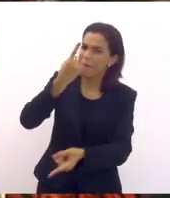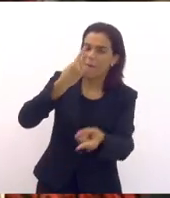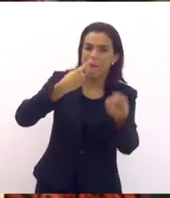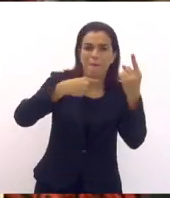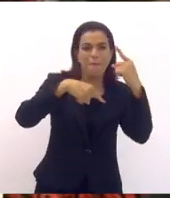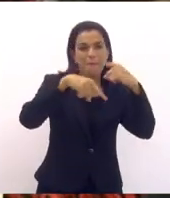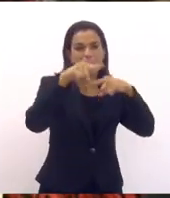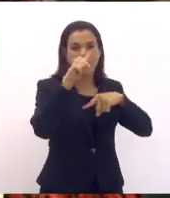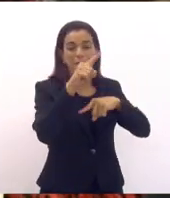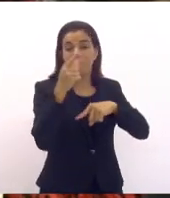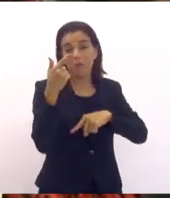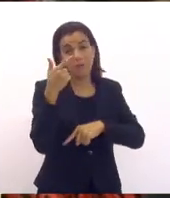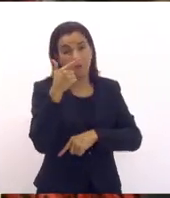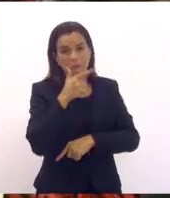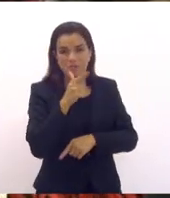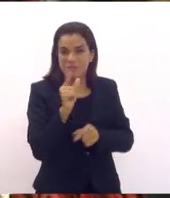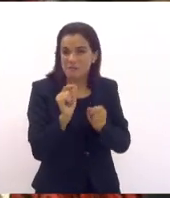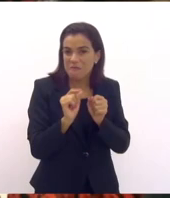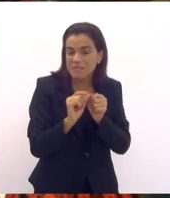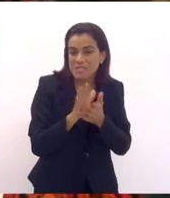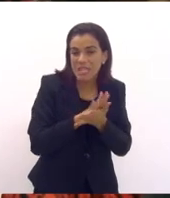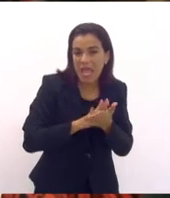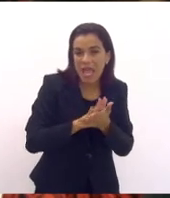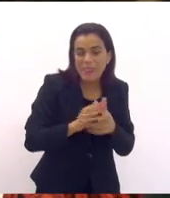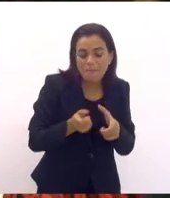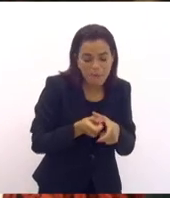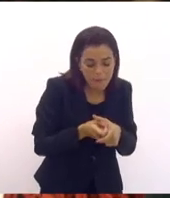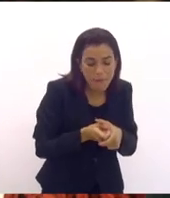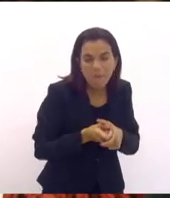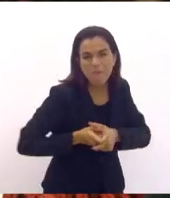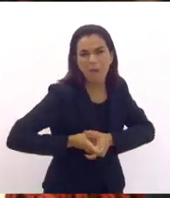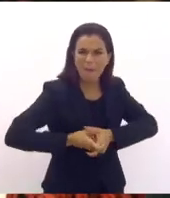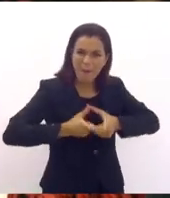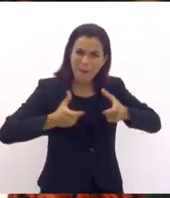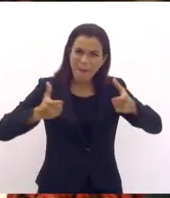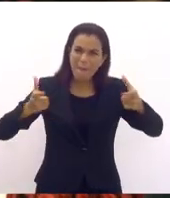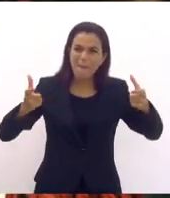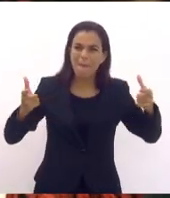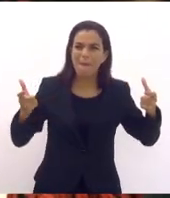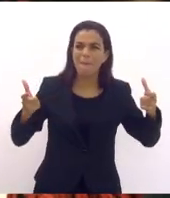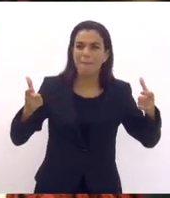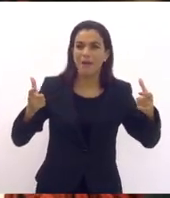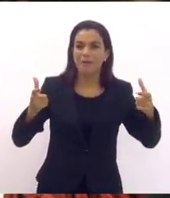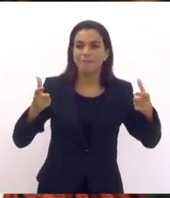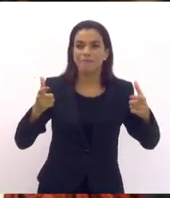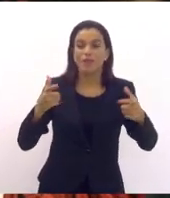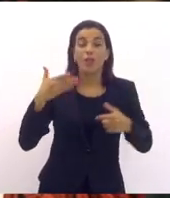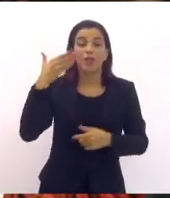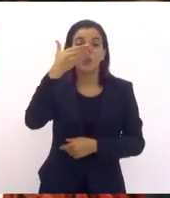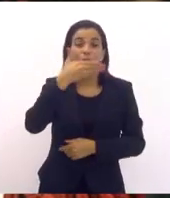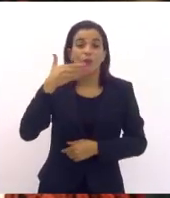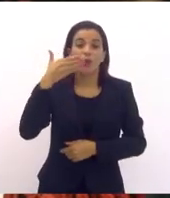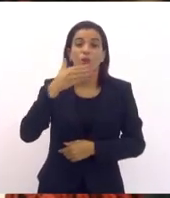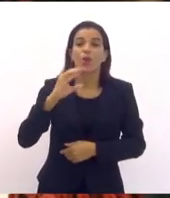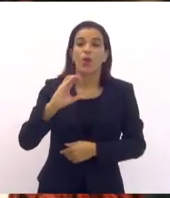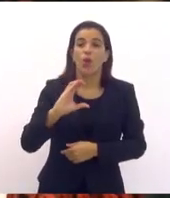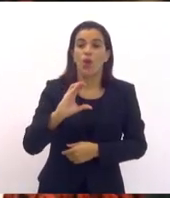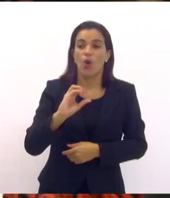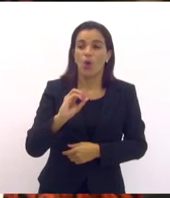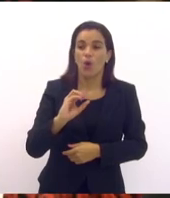sei fazer nada pequeno então nós vamos voltar diretamente da Confeitaria Colombo